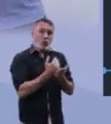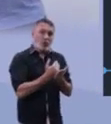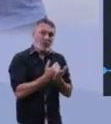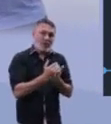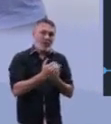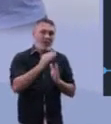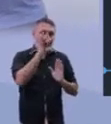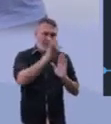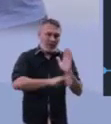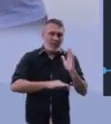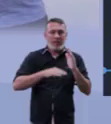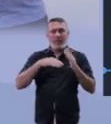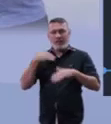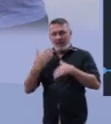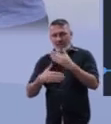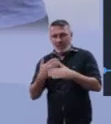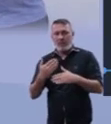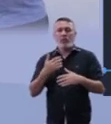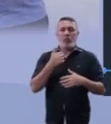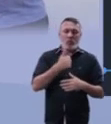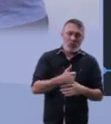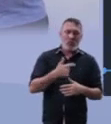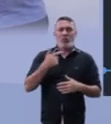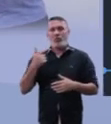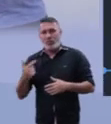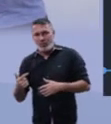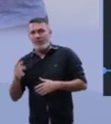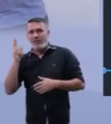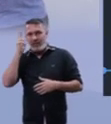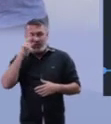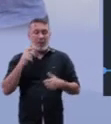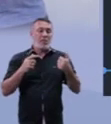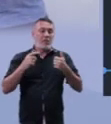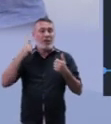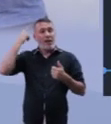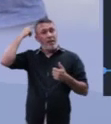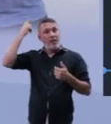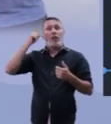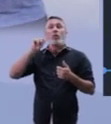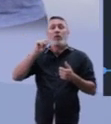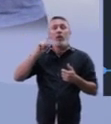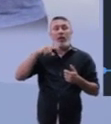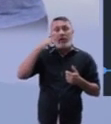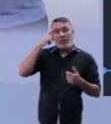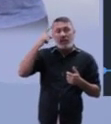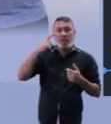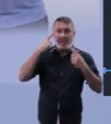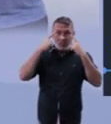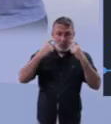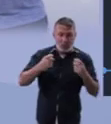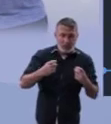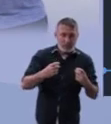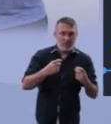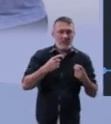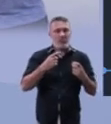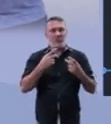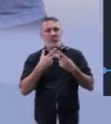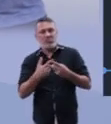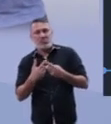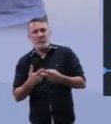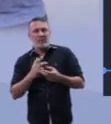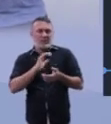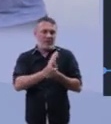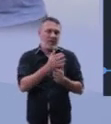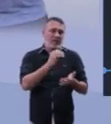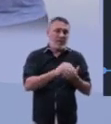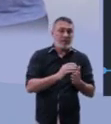na introdução e no desenvolvimento. Na introdução e no desenvolvimento ele apresentou a primeira ideia de violência, intolerância, e no segundo, questões